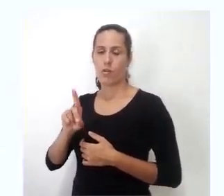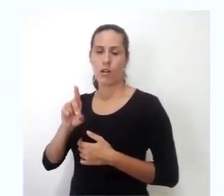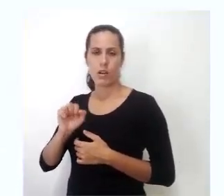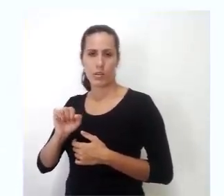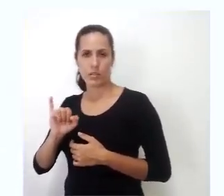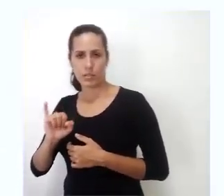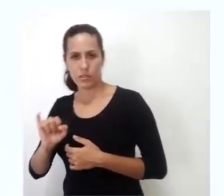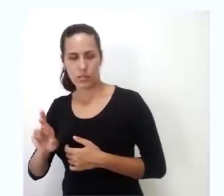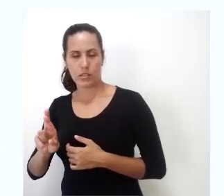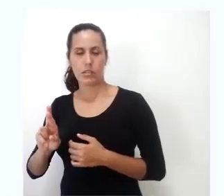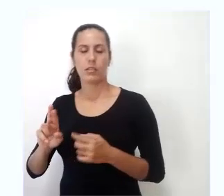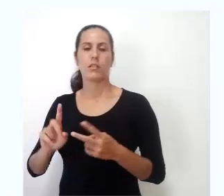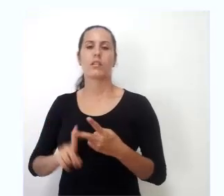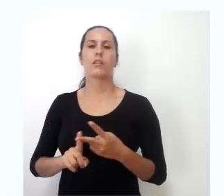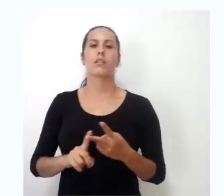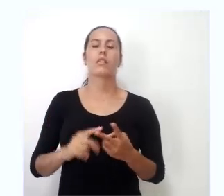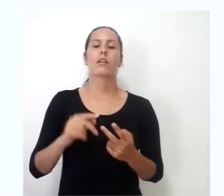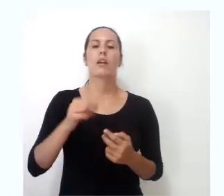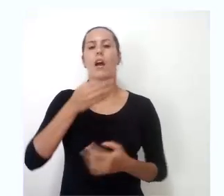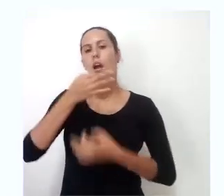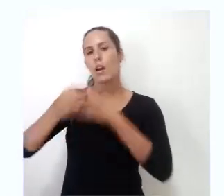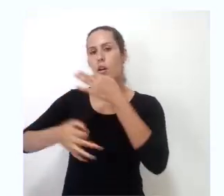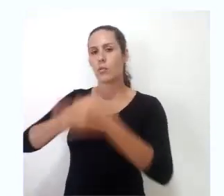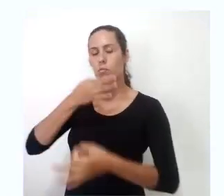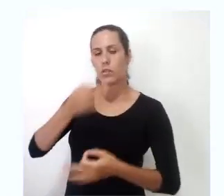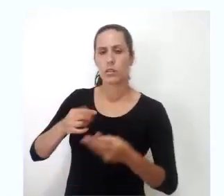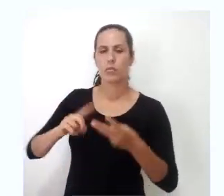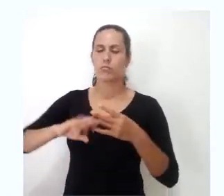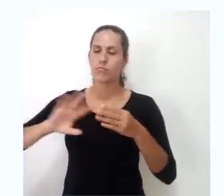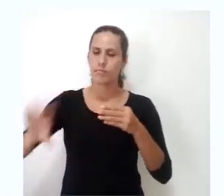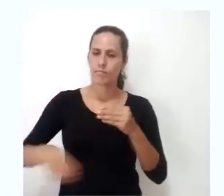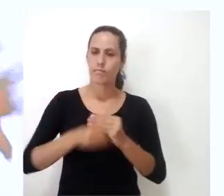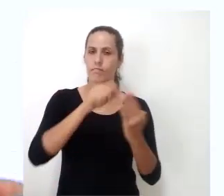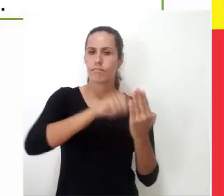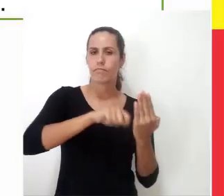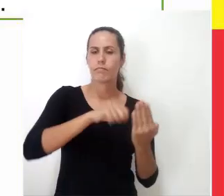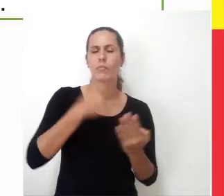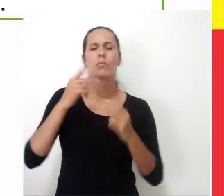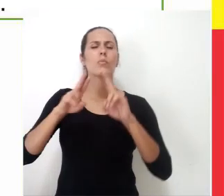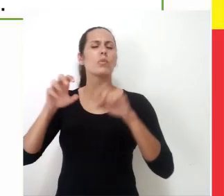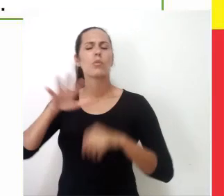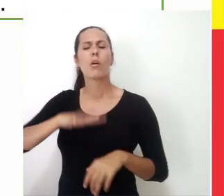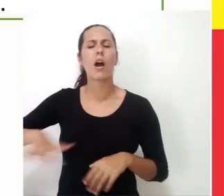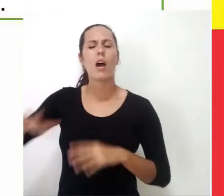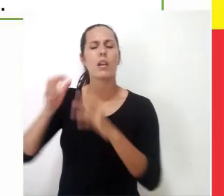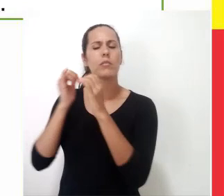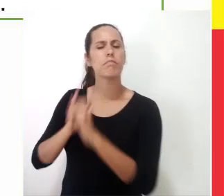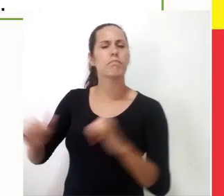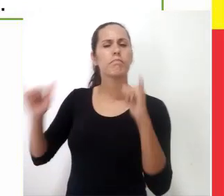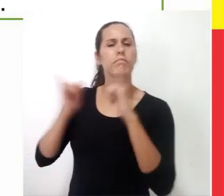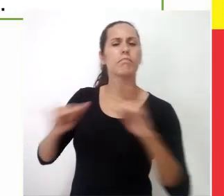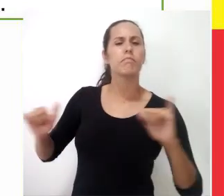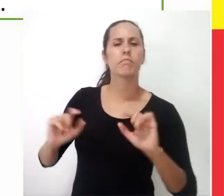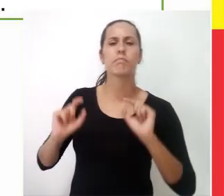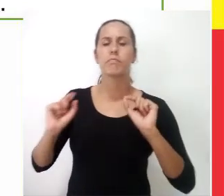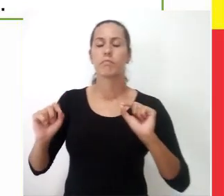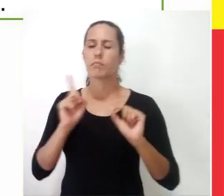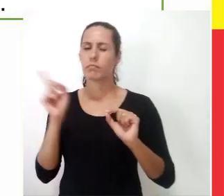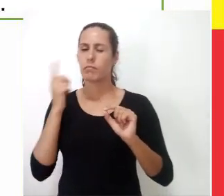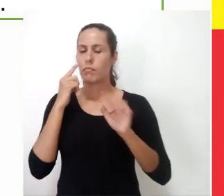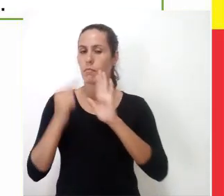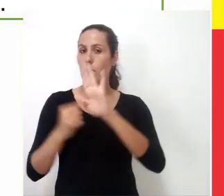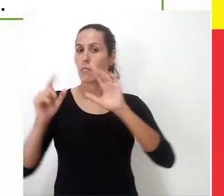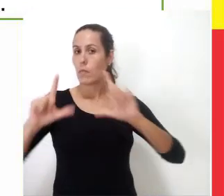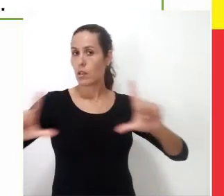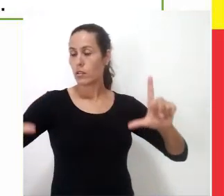certo? Fundamentar, certo? Então vejam só, sobre essa questão da publicidade, da propaganda, nós temos, como